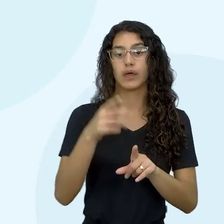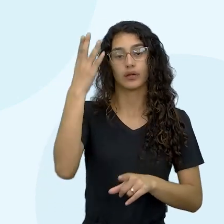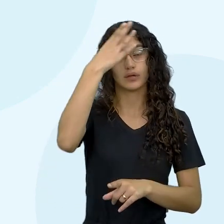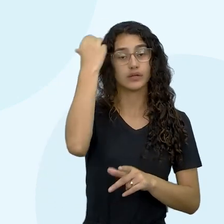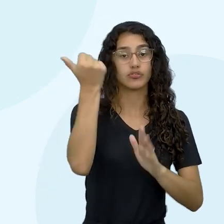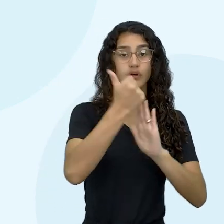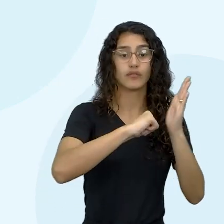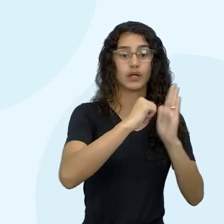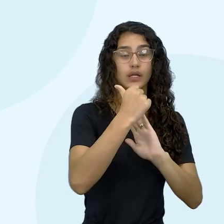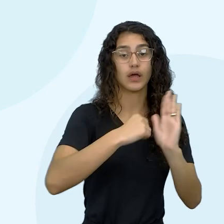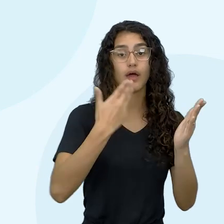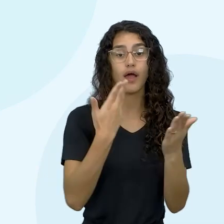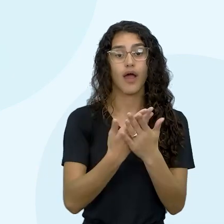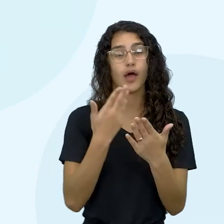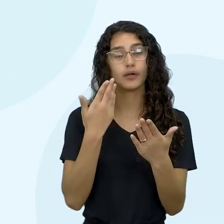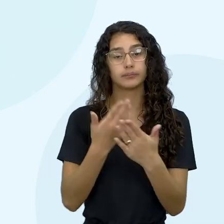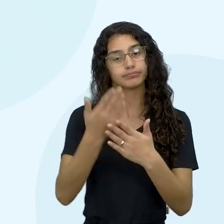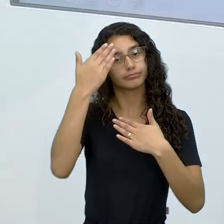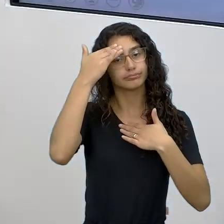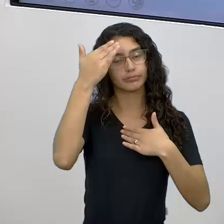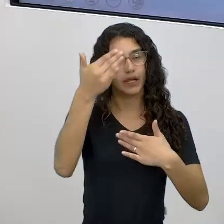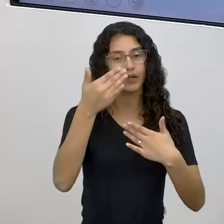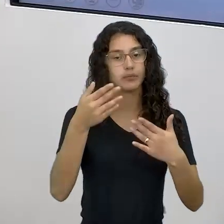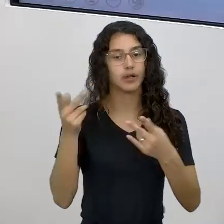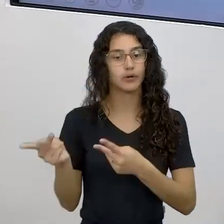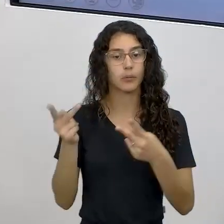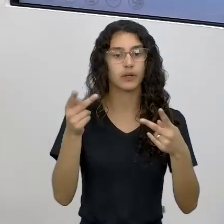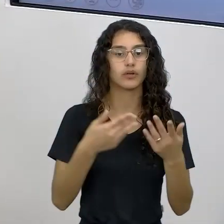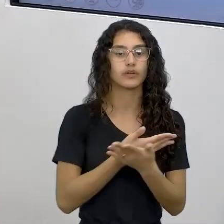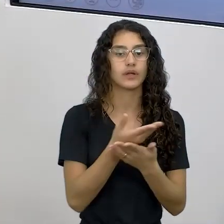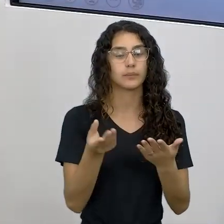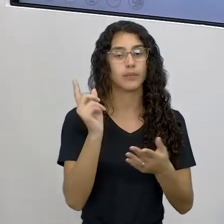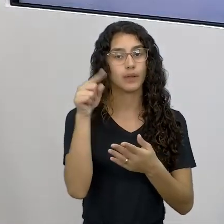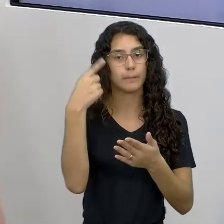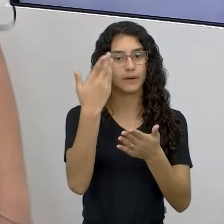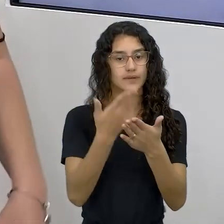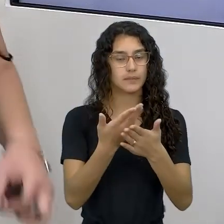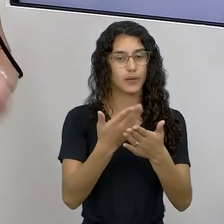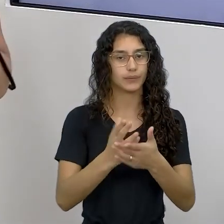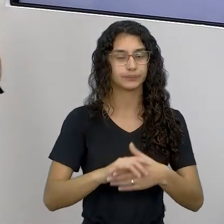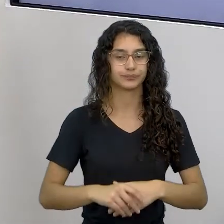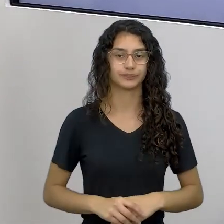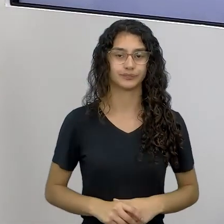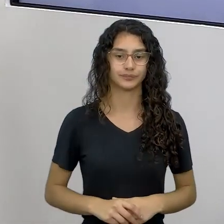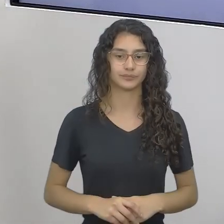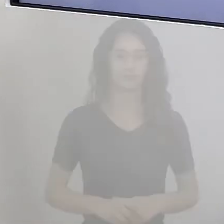esqueçam de avaliar nossa aula. Muito obrigada pela companhia de vocês. Até a próxima.